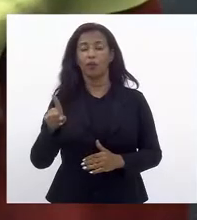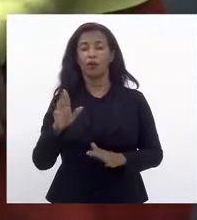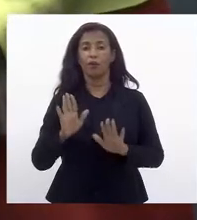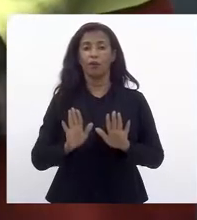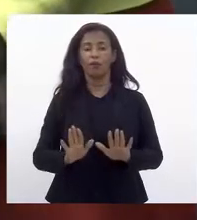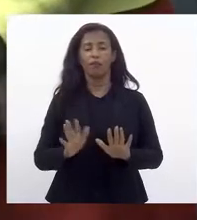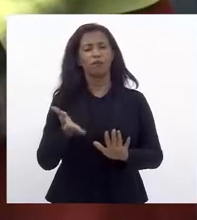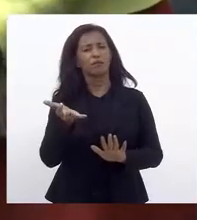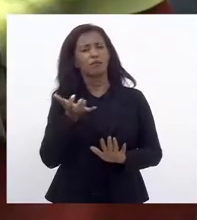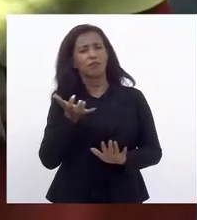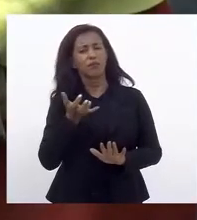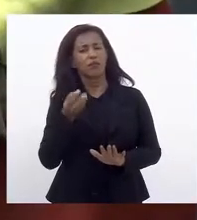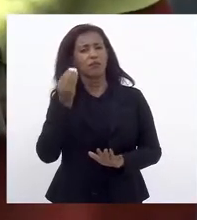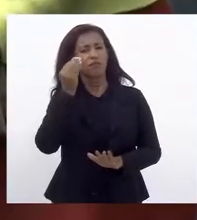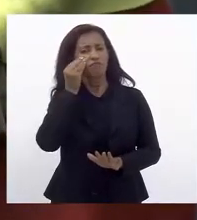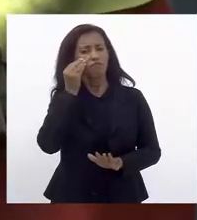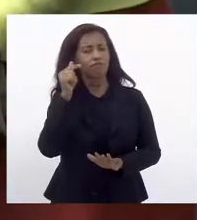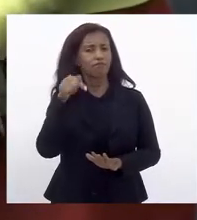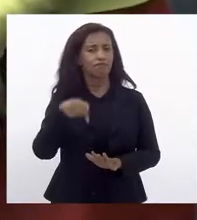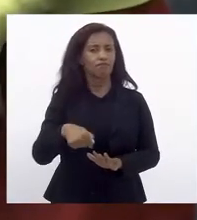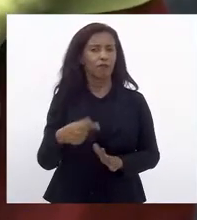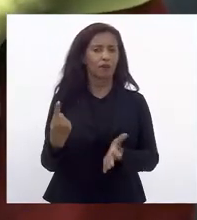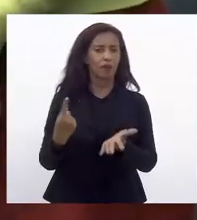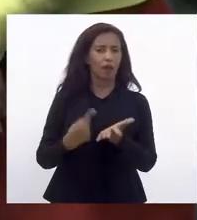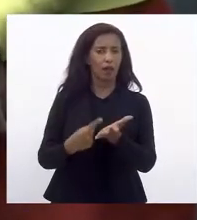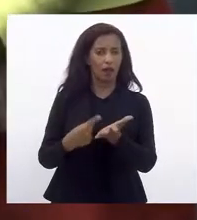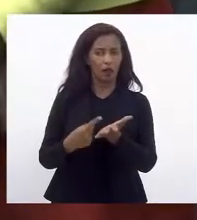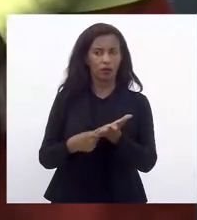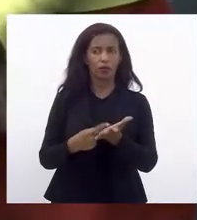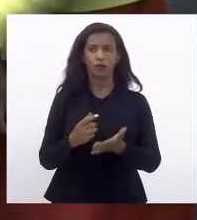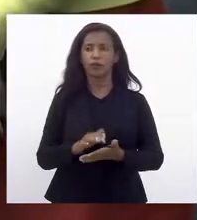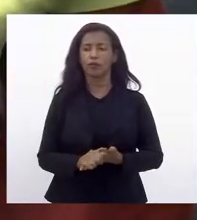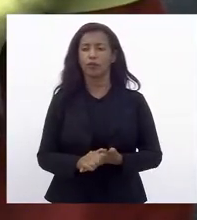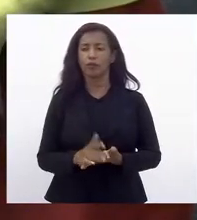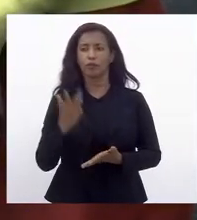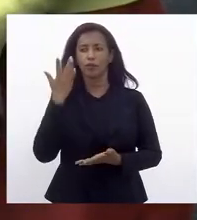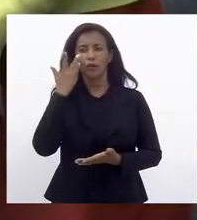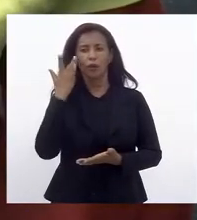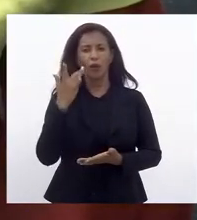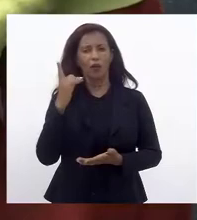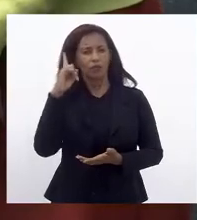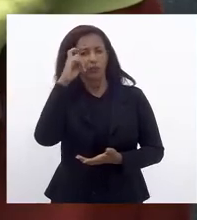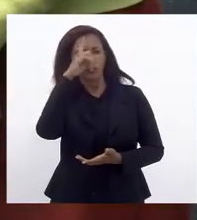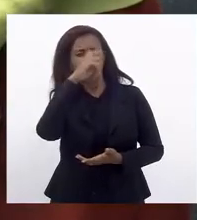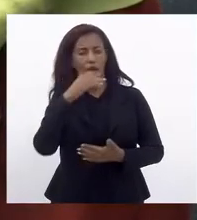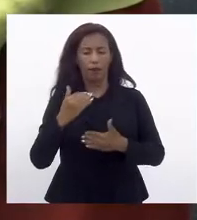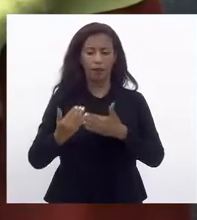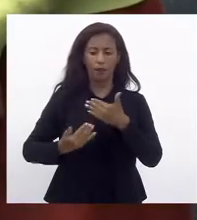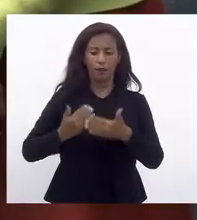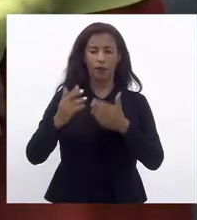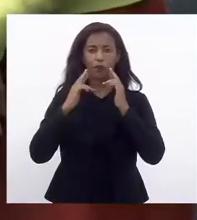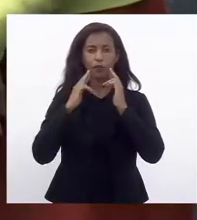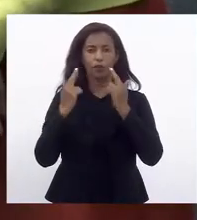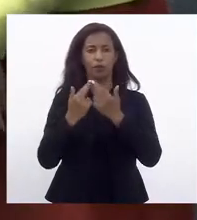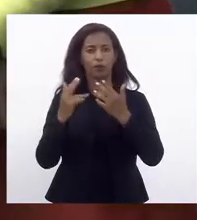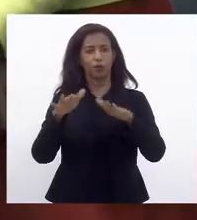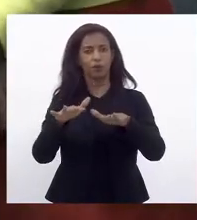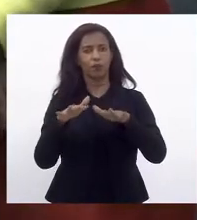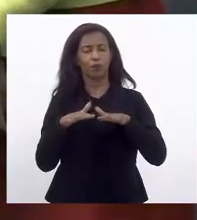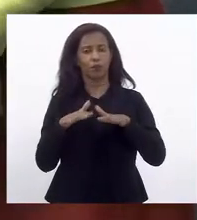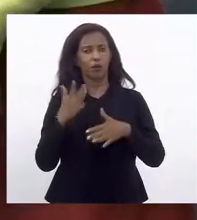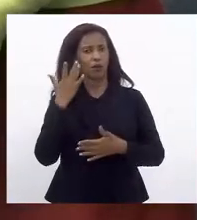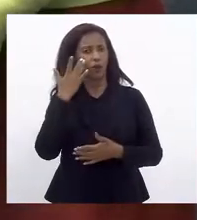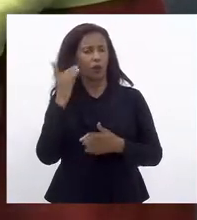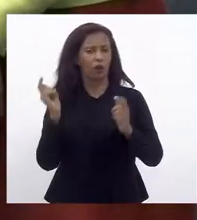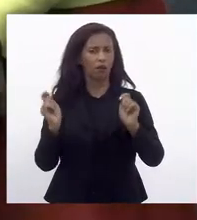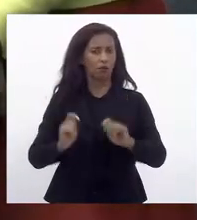queria, presidente, tentar aqui um acordo de procedimento, porque eu acho muito complicado proceder a uma audiência pública. Acho